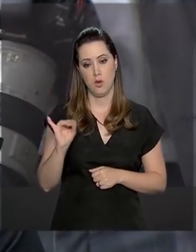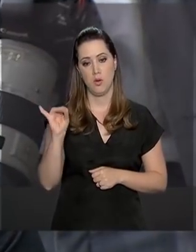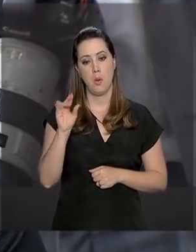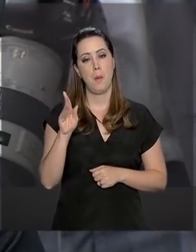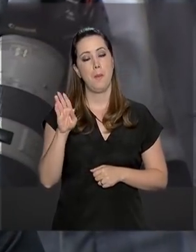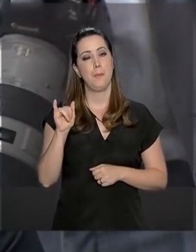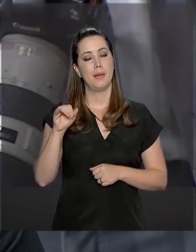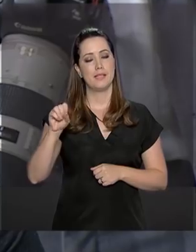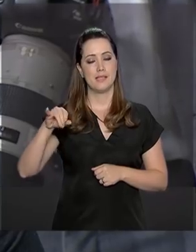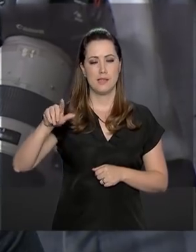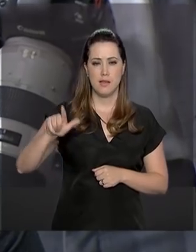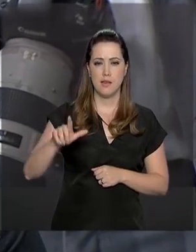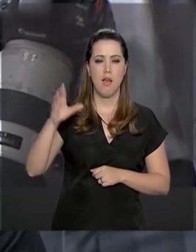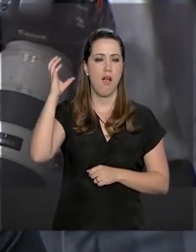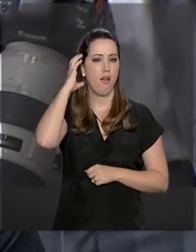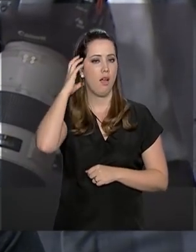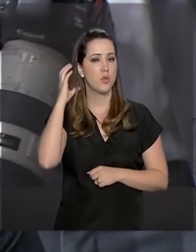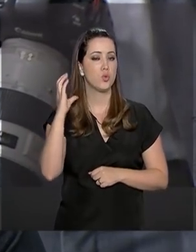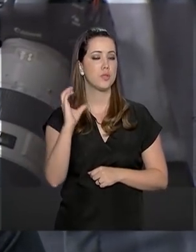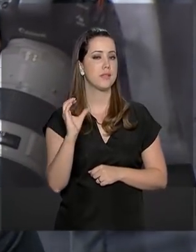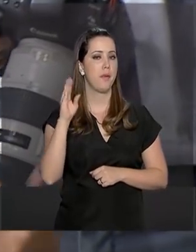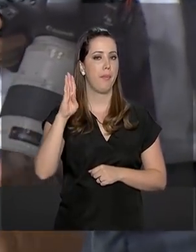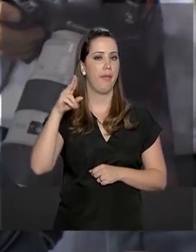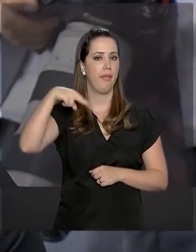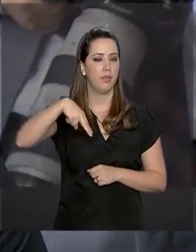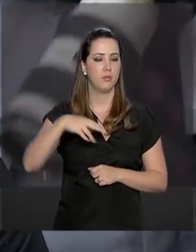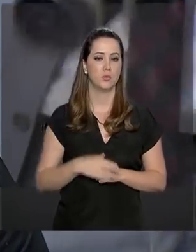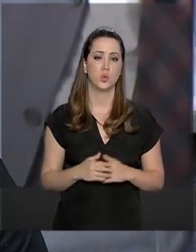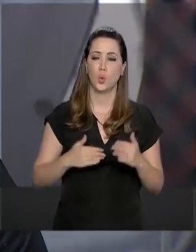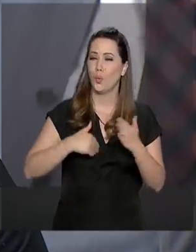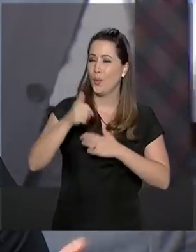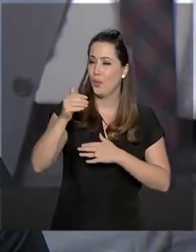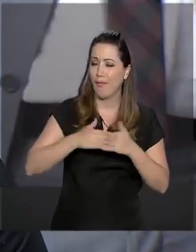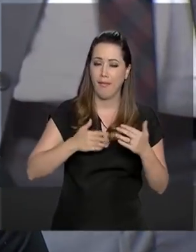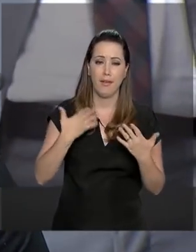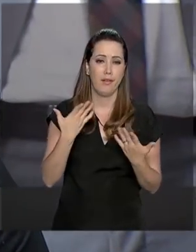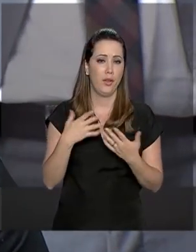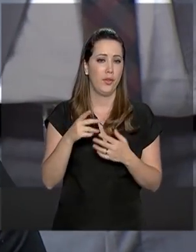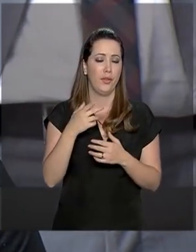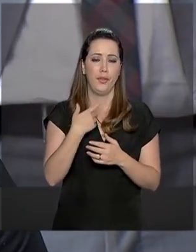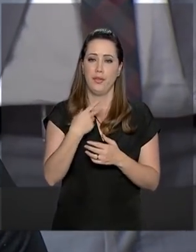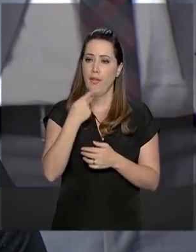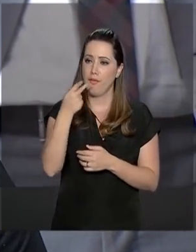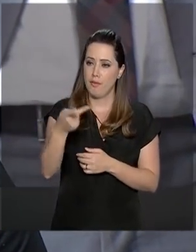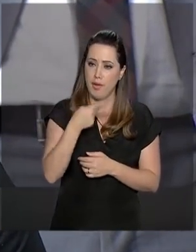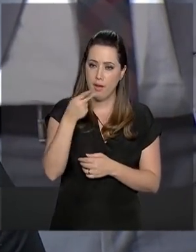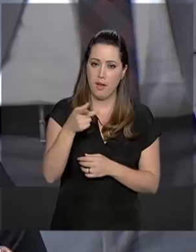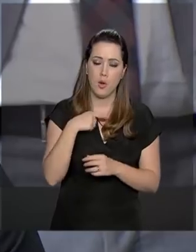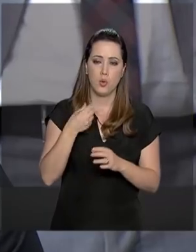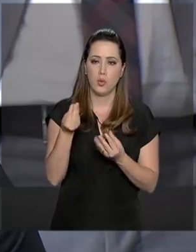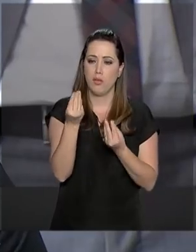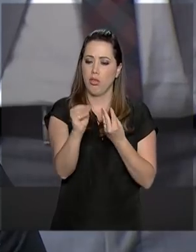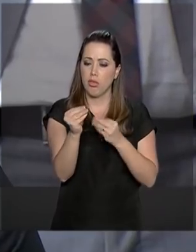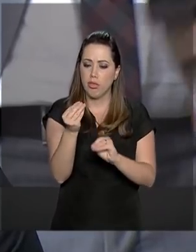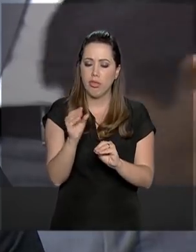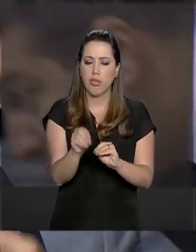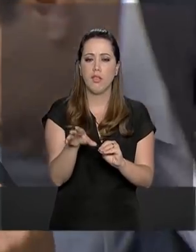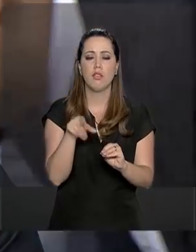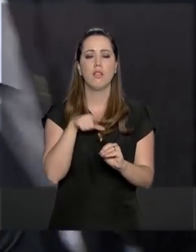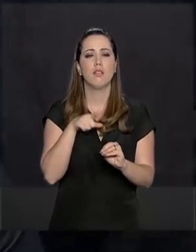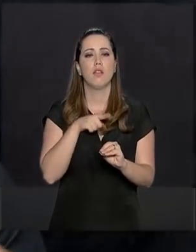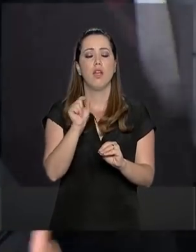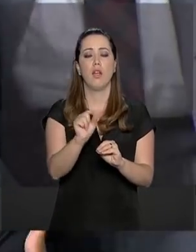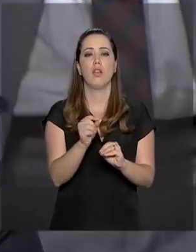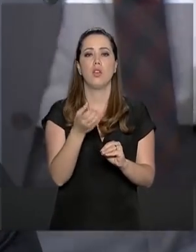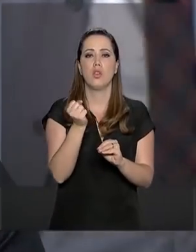rodrigues da rádio cbn também foi tudo ótimo independentemente dos áudios do conteúdo que tem nele eu gostaria de saber se